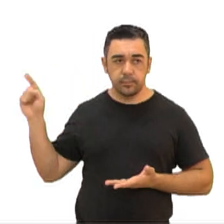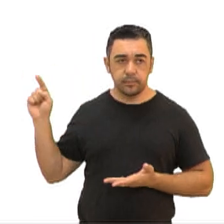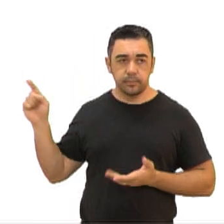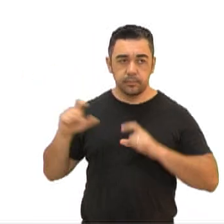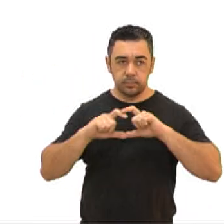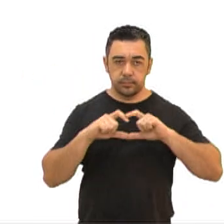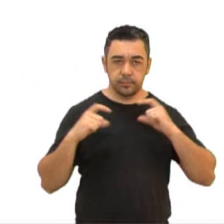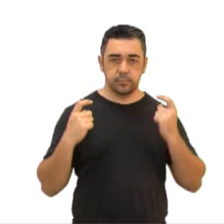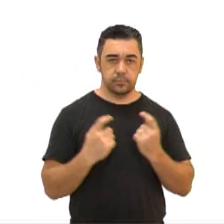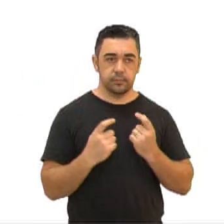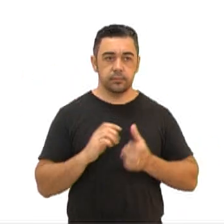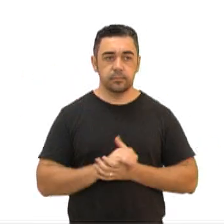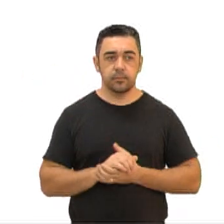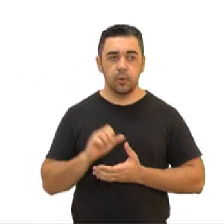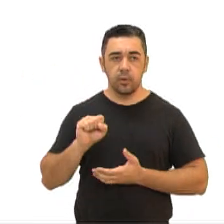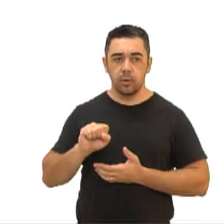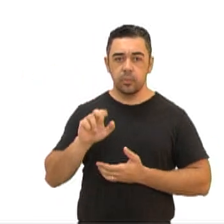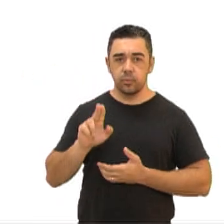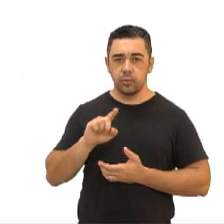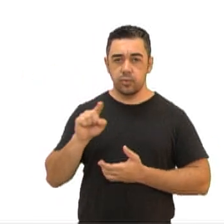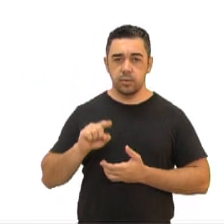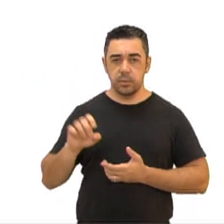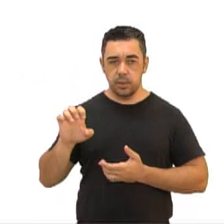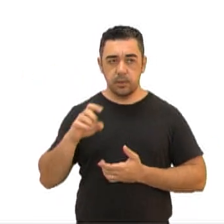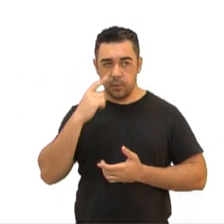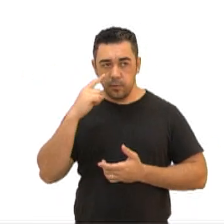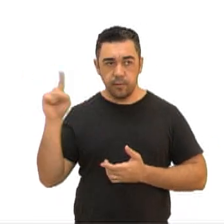dessa bebida. Podem ver que tem pedaços de